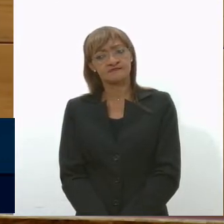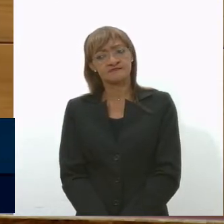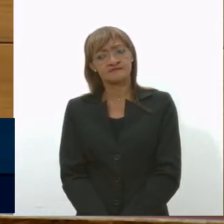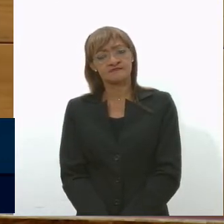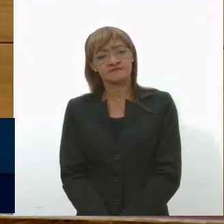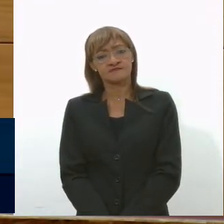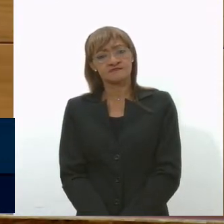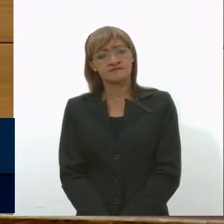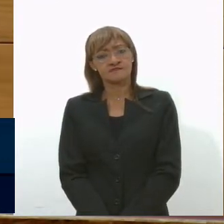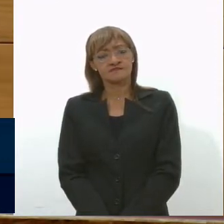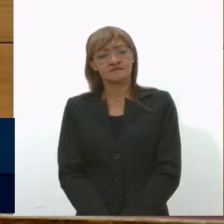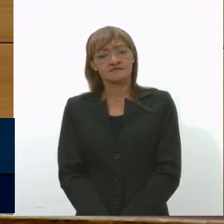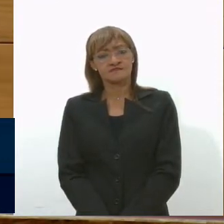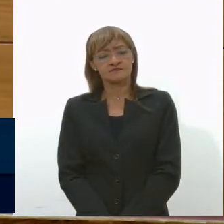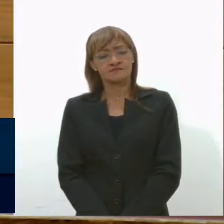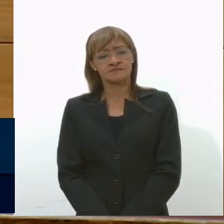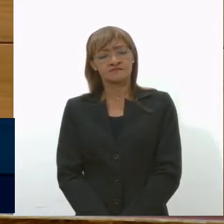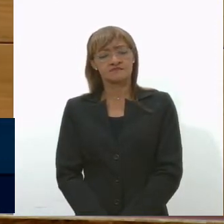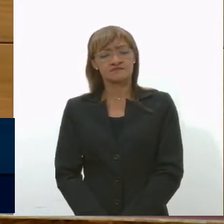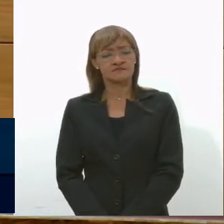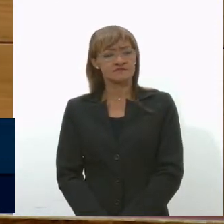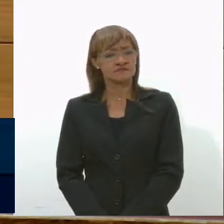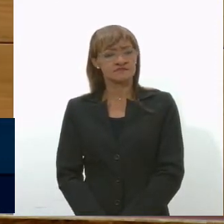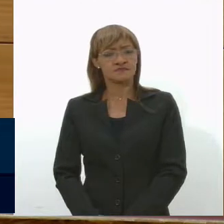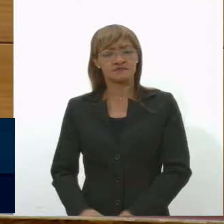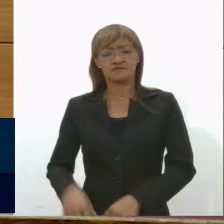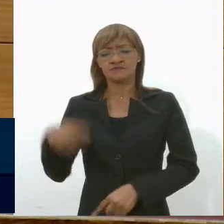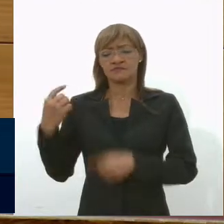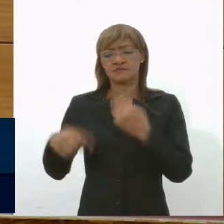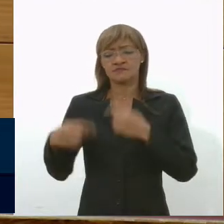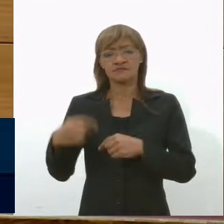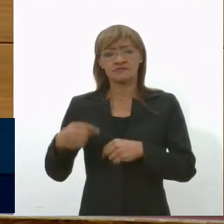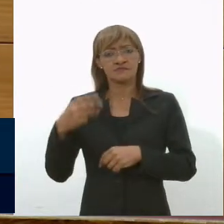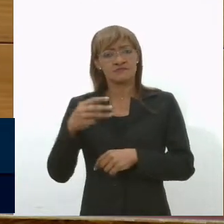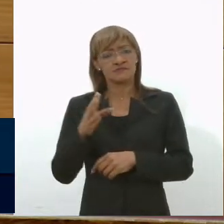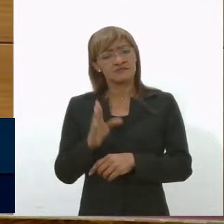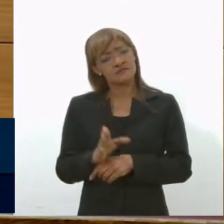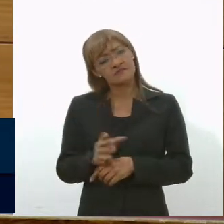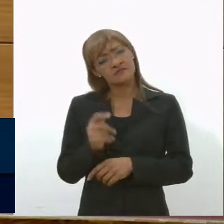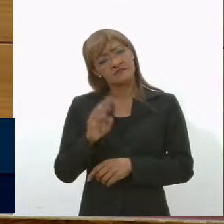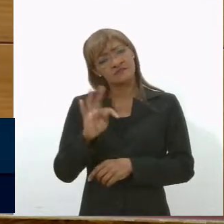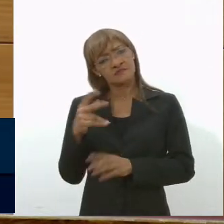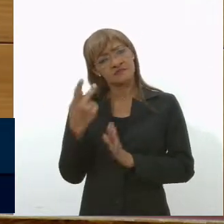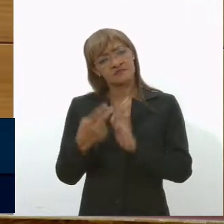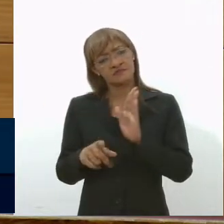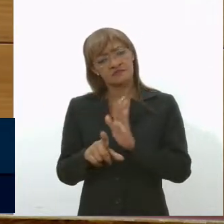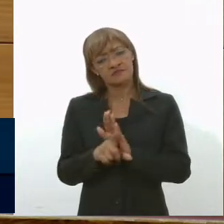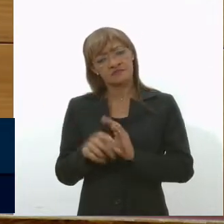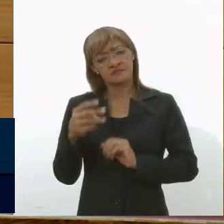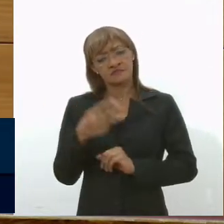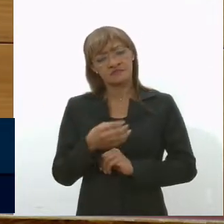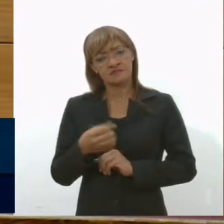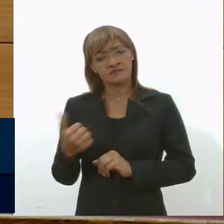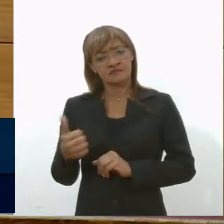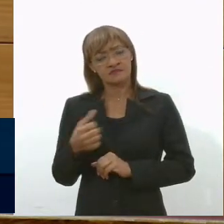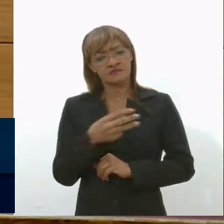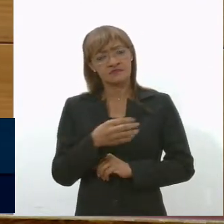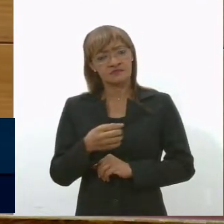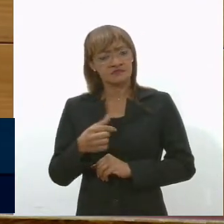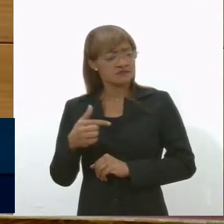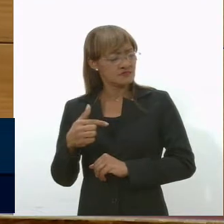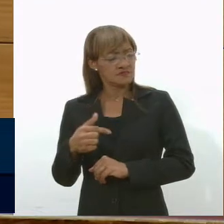dia, foram discutidos e aprovados em terceira discussão, por maioria, os projetos de lei número 301 e 328, com apenas um